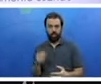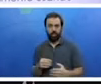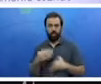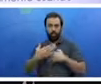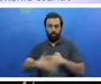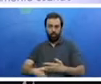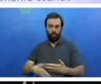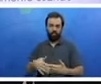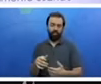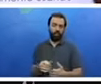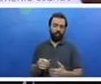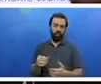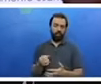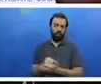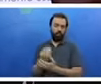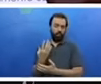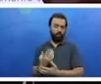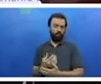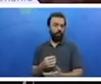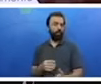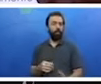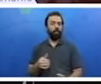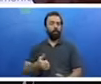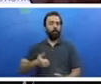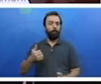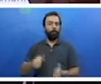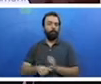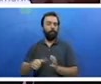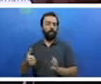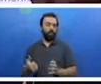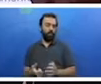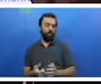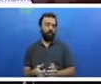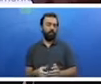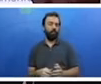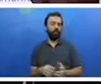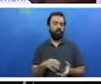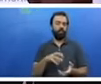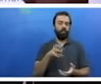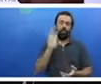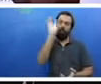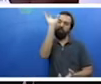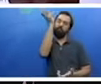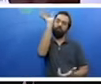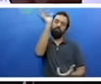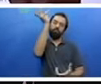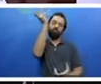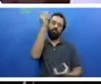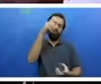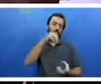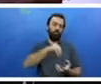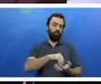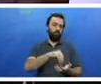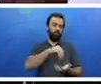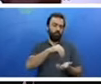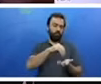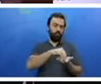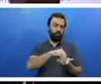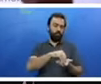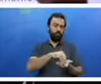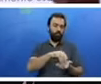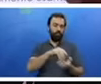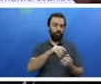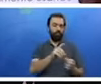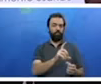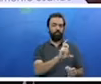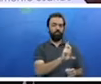seguir. Então, aqui no primeiro experimento, nós temos uma lâmpada, né, que está conectada a uma fonte de energia externa e a gente